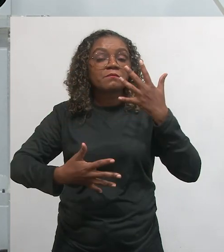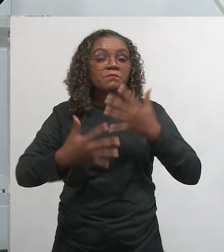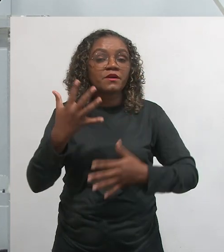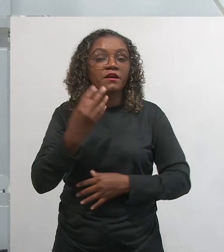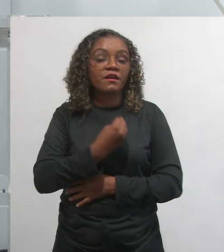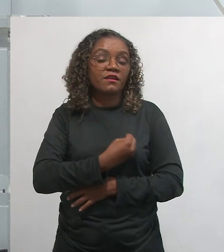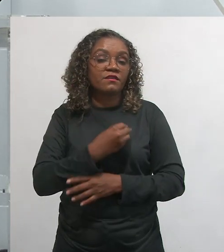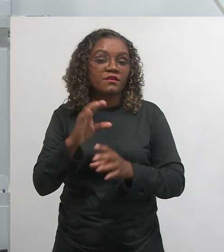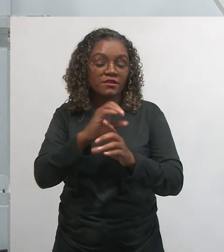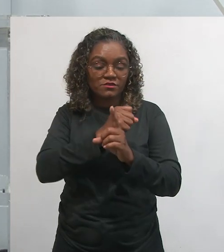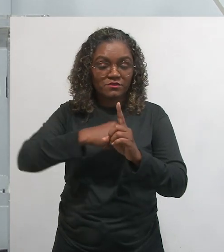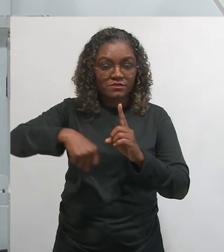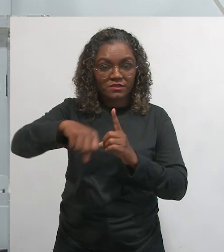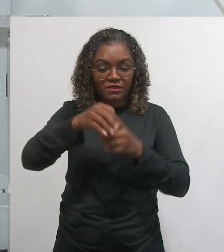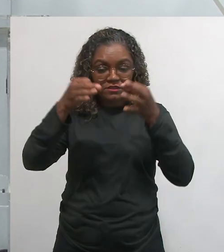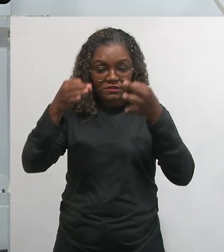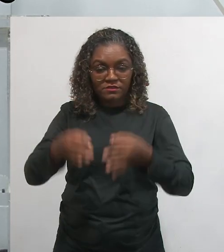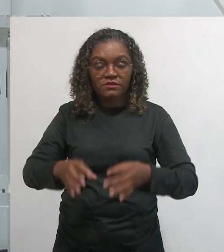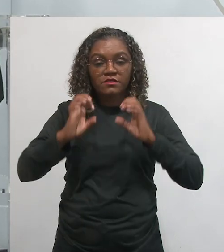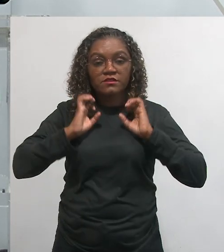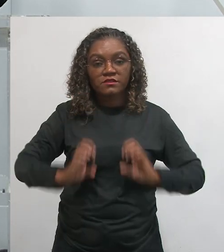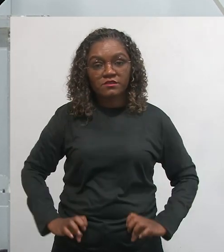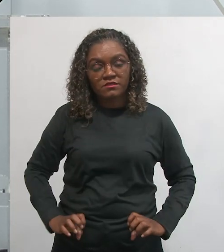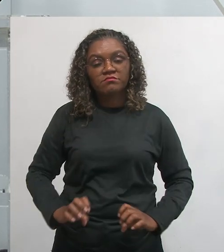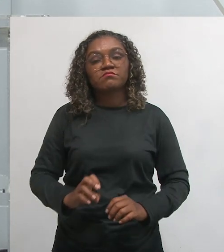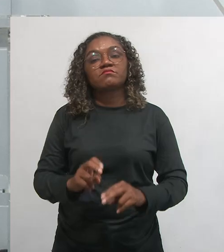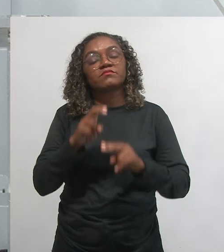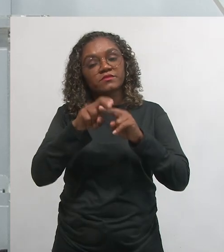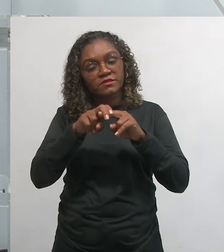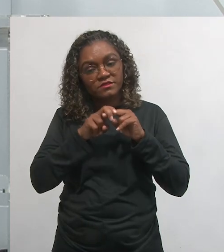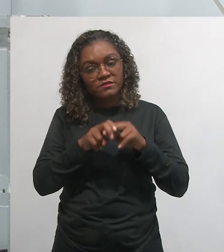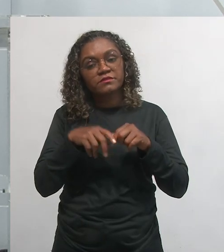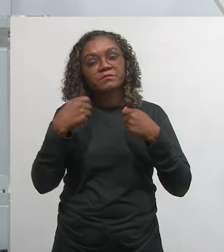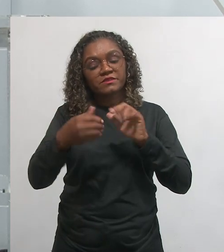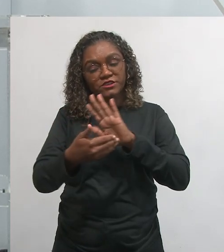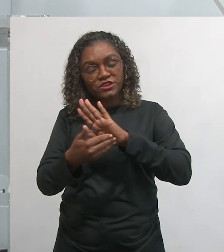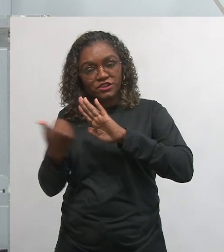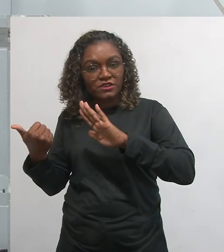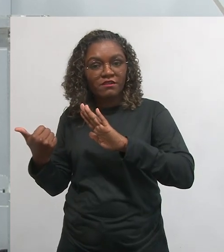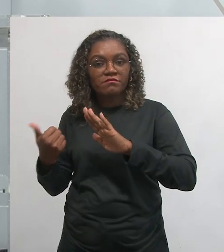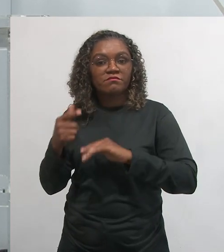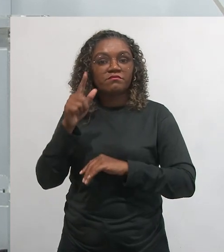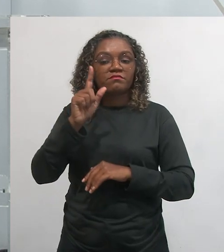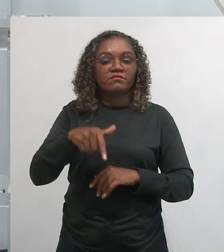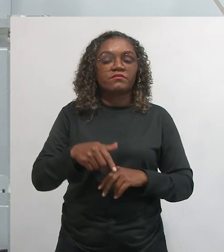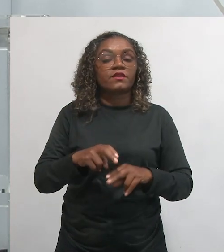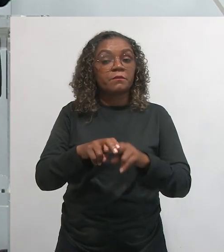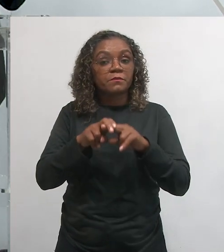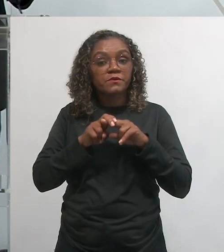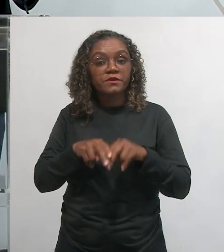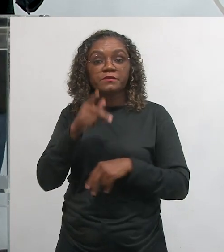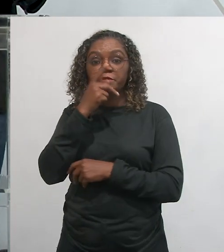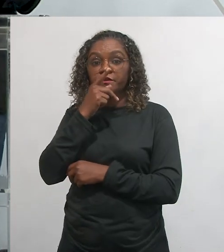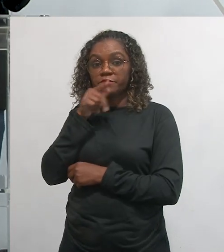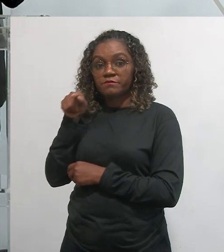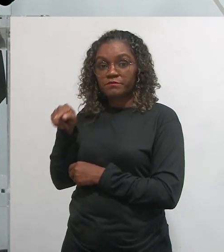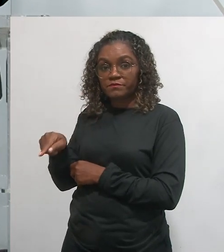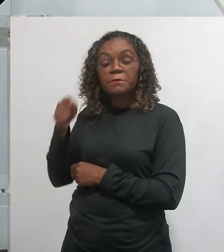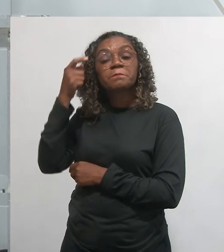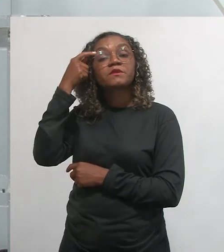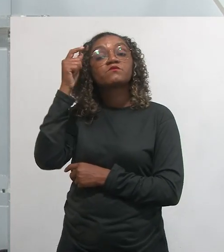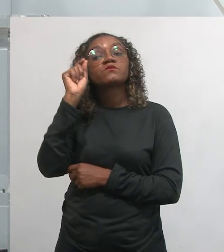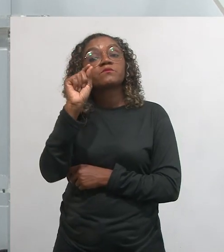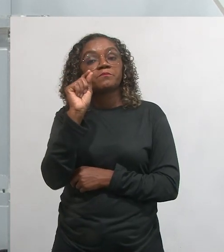aliás, atrapalha uma vida, uma sociedade justa e ética. Tem que ser retirado. Tanto é que